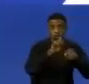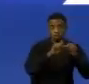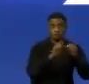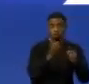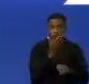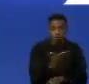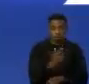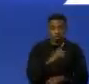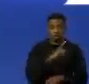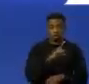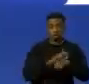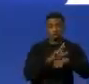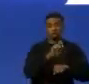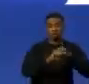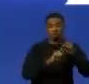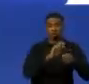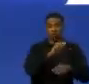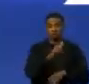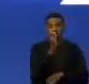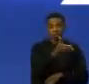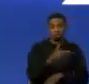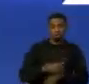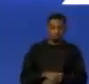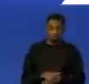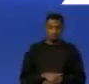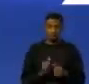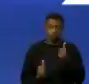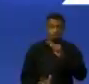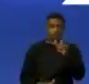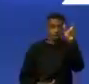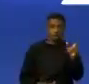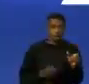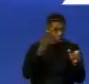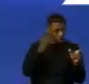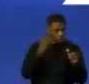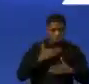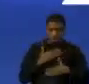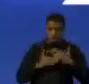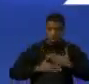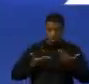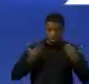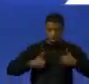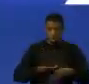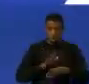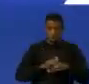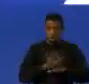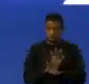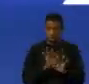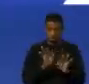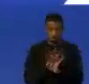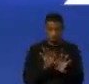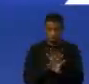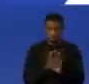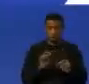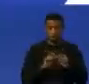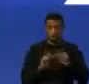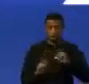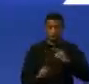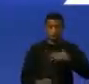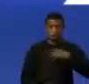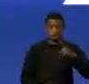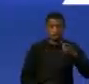esse cromossomo que foi inativado. Então, essa menina, ela ficou com um X que tem o cromossomo, que tem o